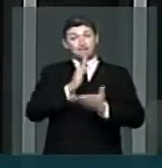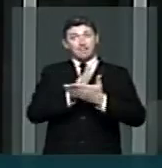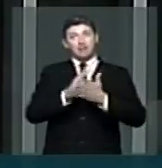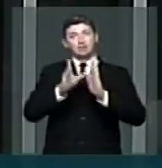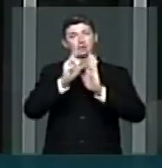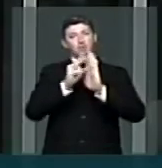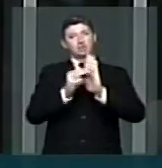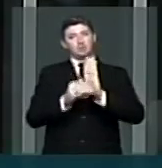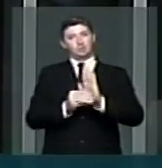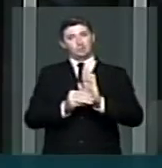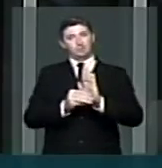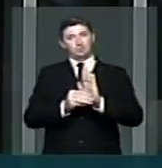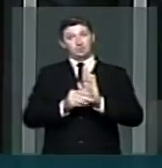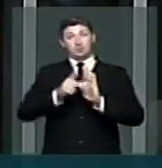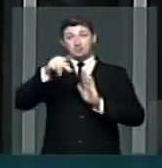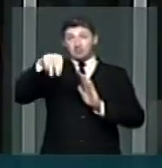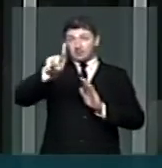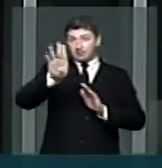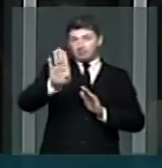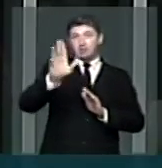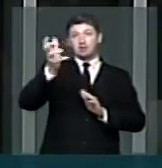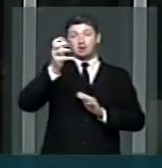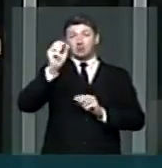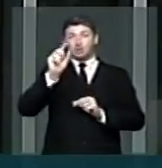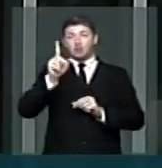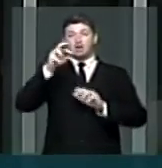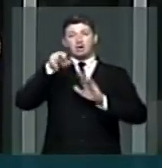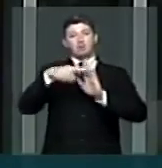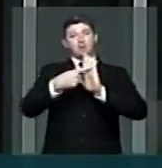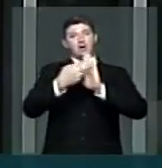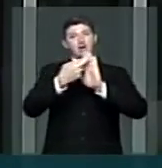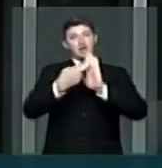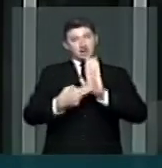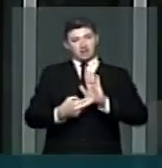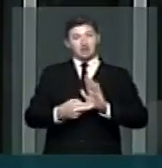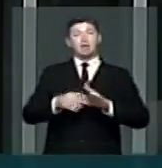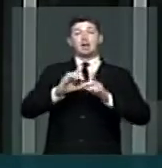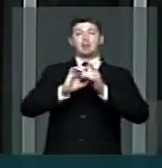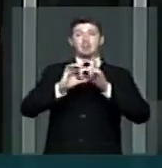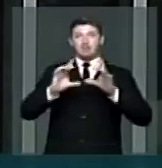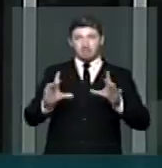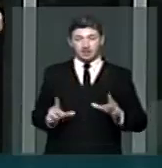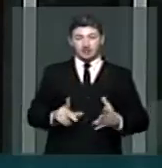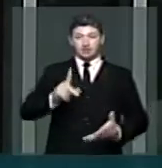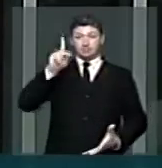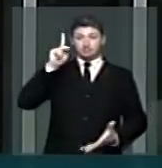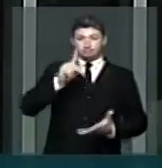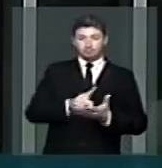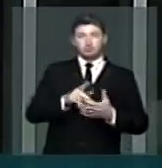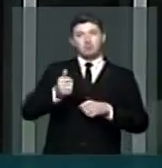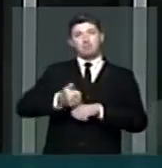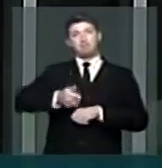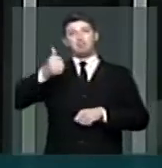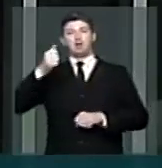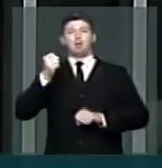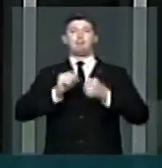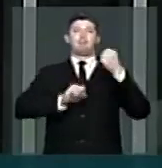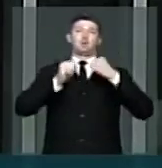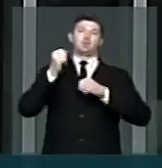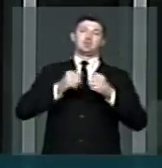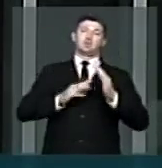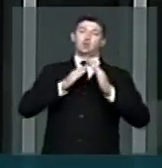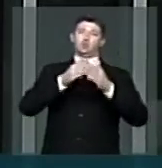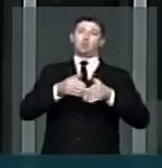conteúdo. O PMDB defende que seja um regramento que permita efetivamente ter uma melhoria de produtividade nos